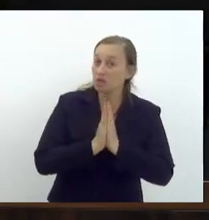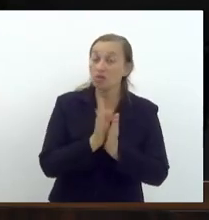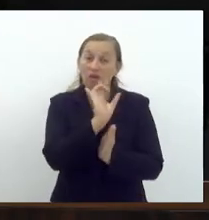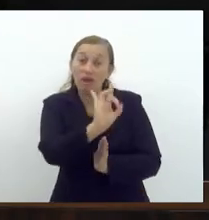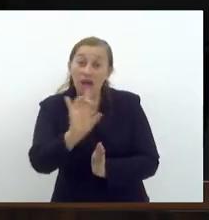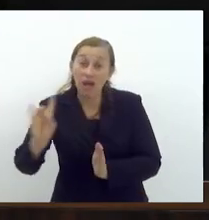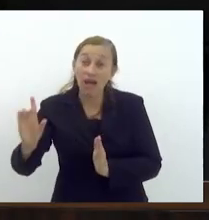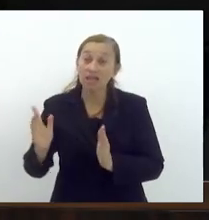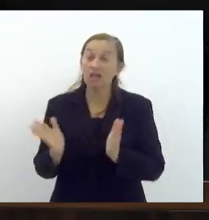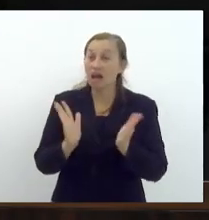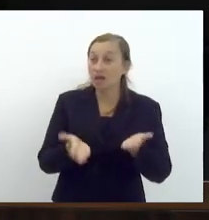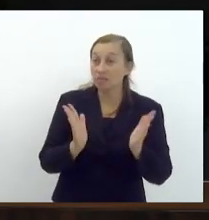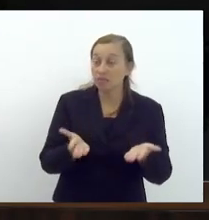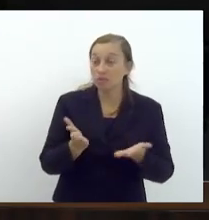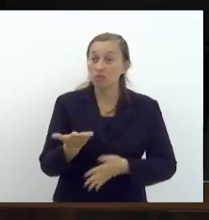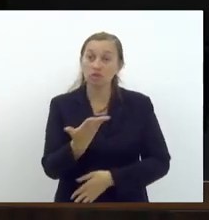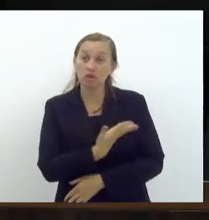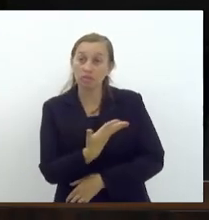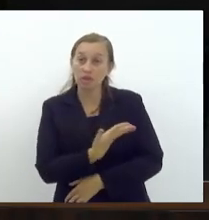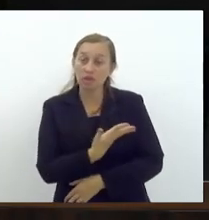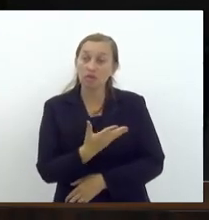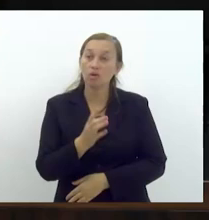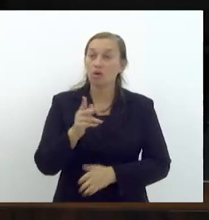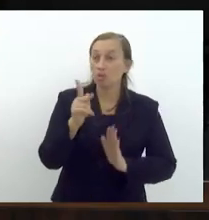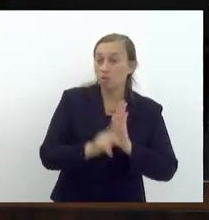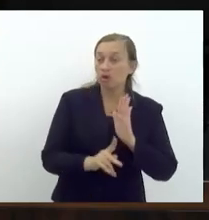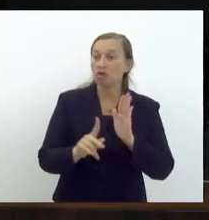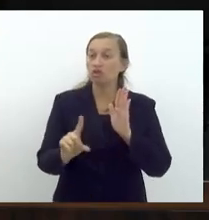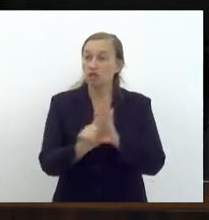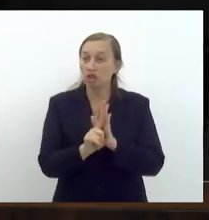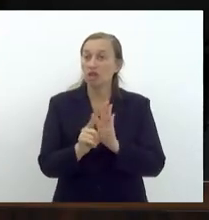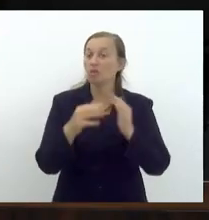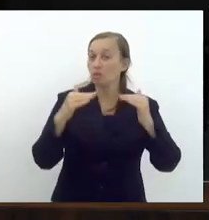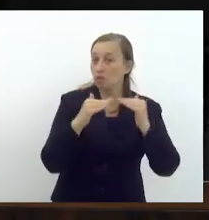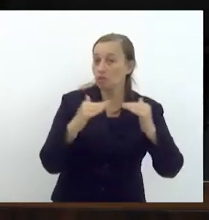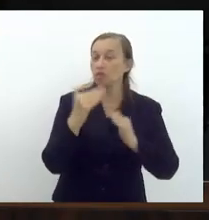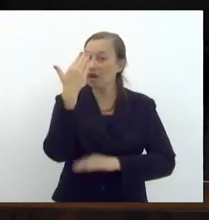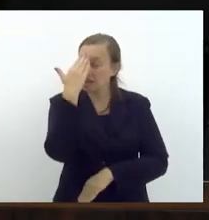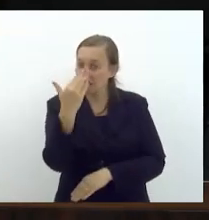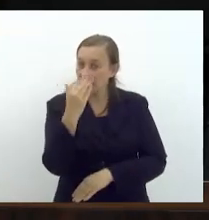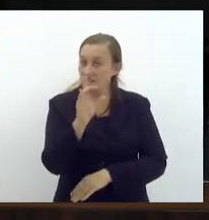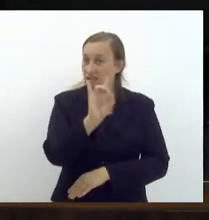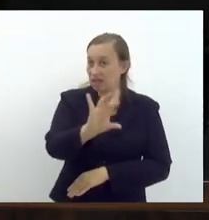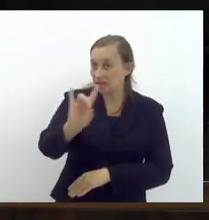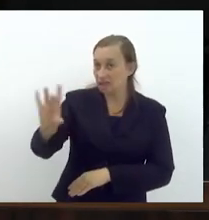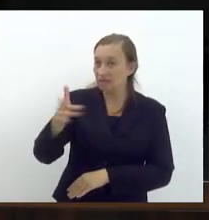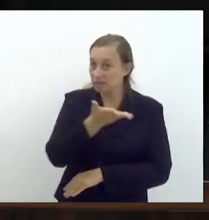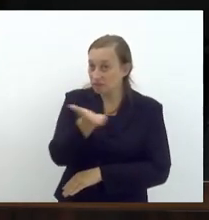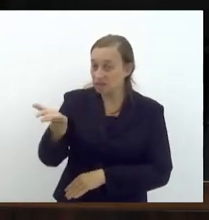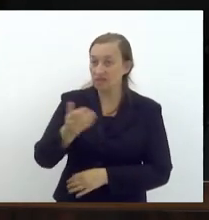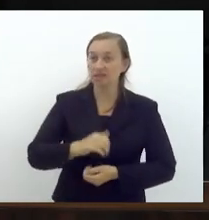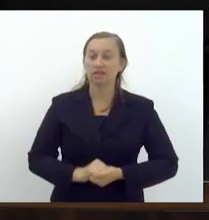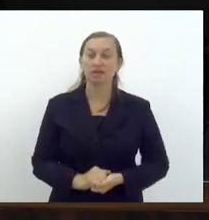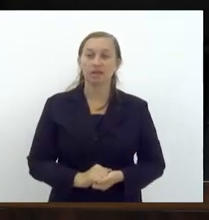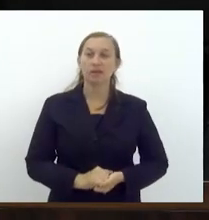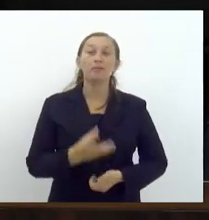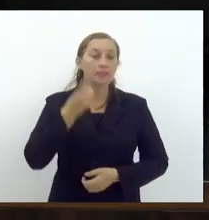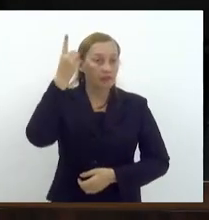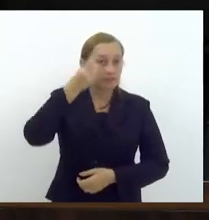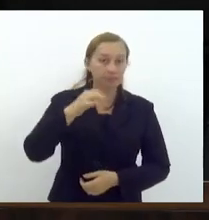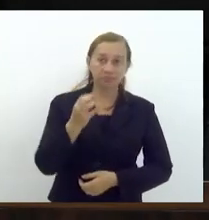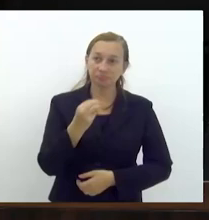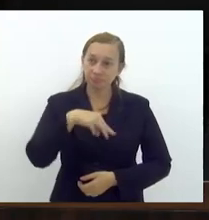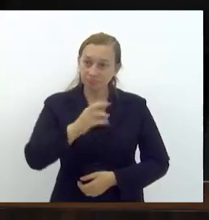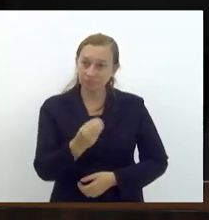cada colega que teria hoje aqui um projeto de lei concordou então eu agradeço publicamente aqui aos senhores Deputado